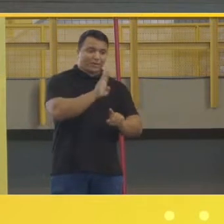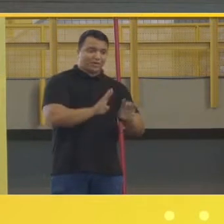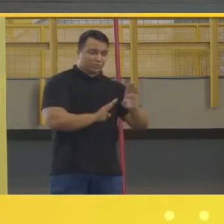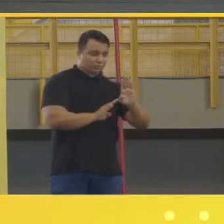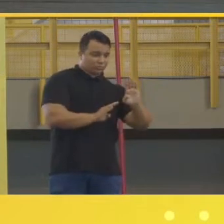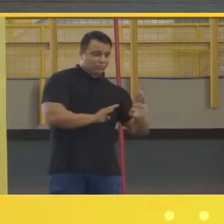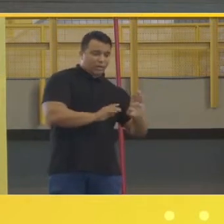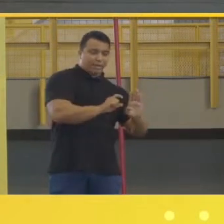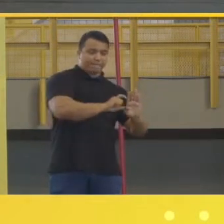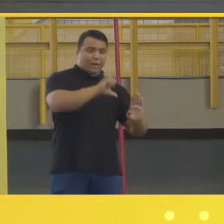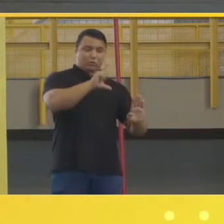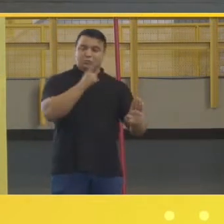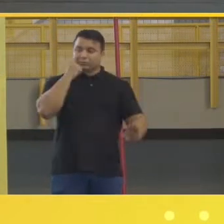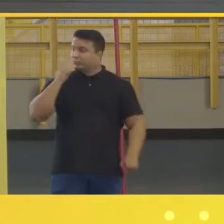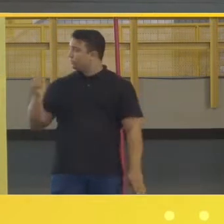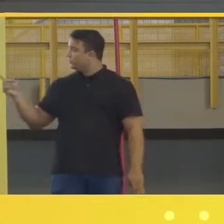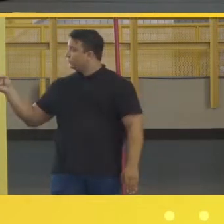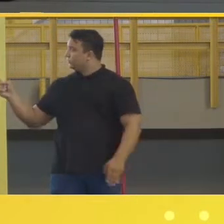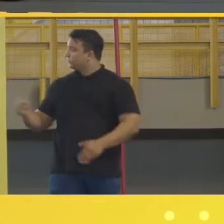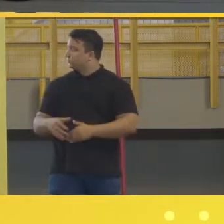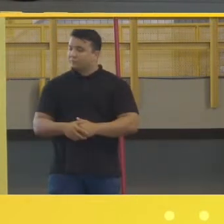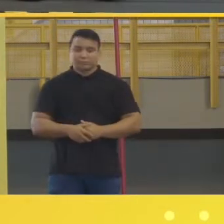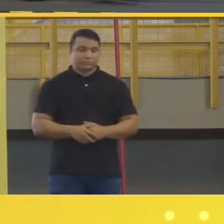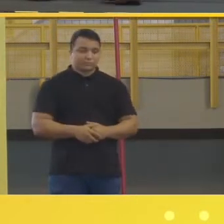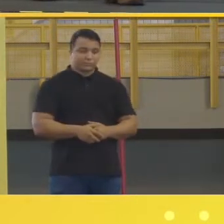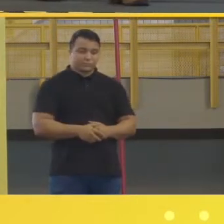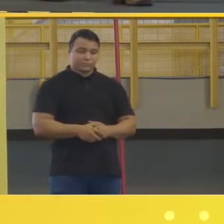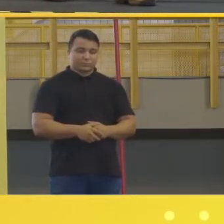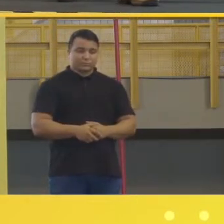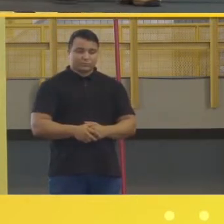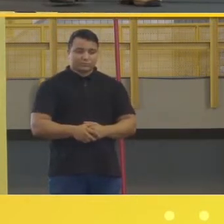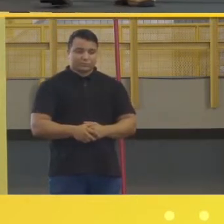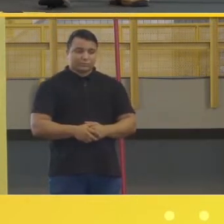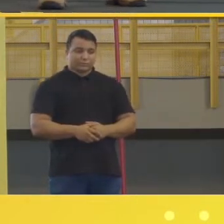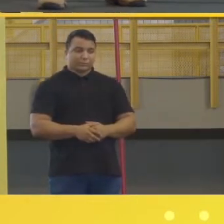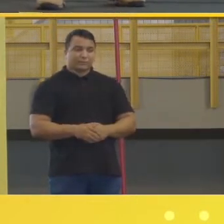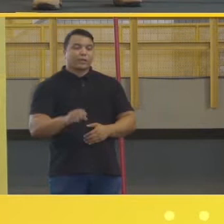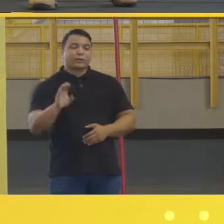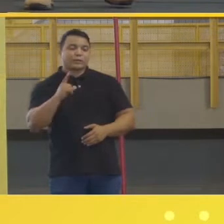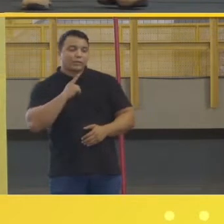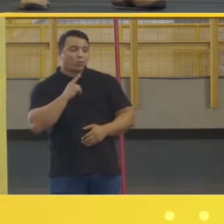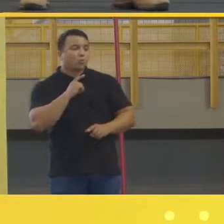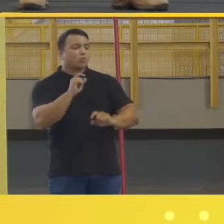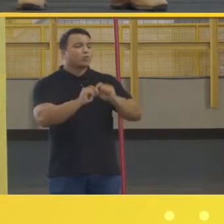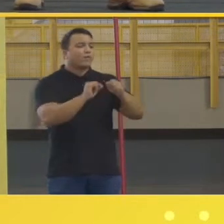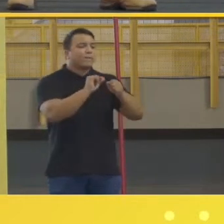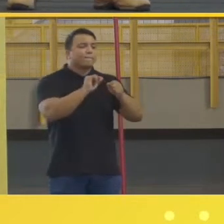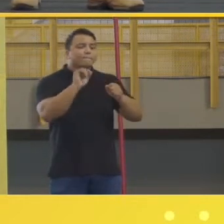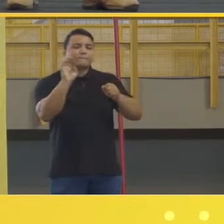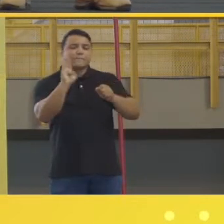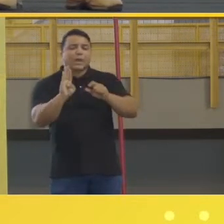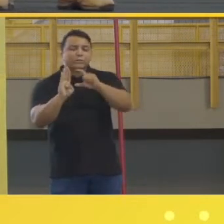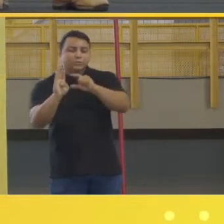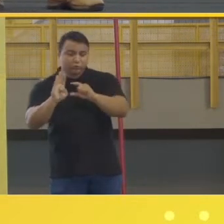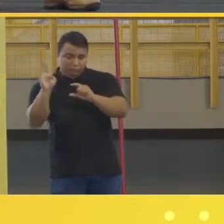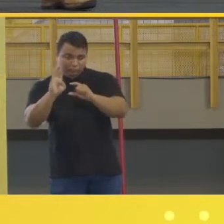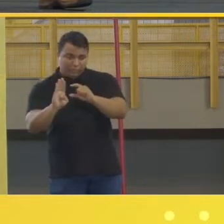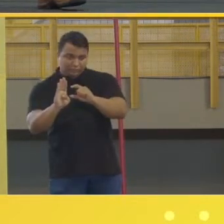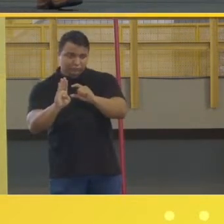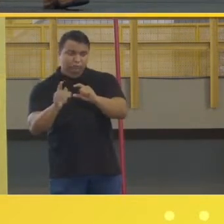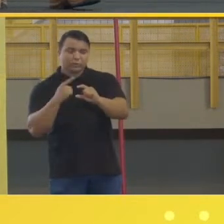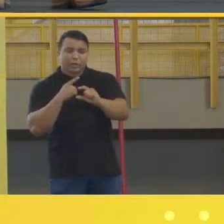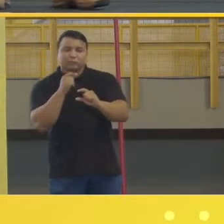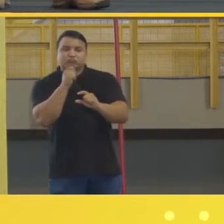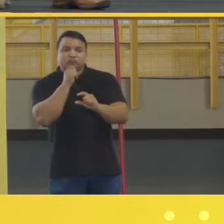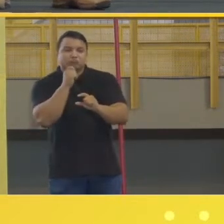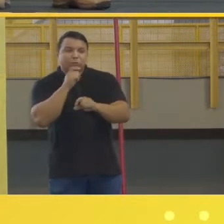maiúsculo. O que faz Brasil, Brasil? Esse primeiro Brasil, que é o Brasil com B minúsculo, ainda não